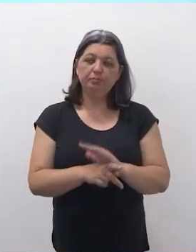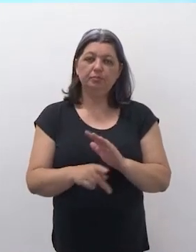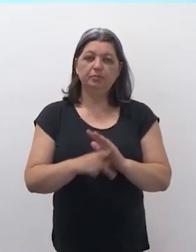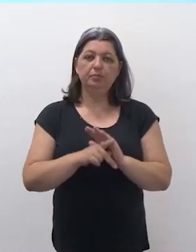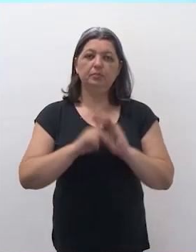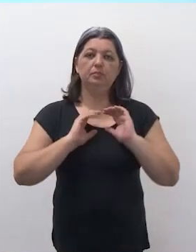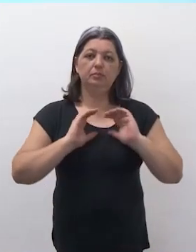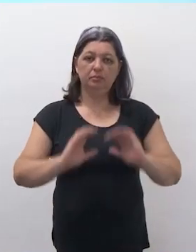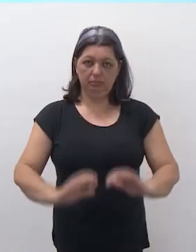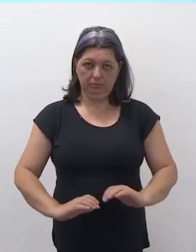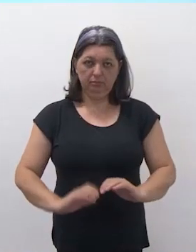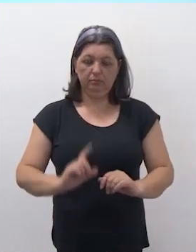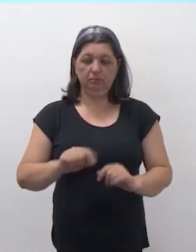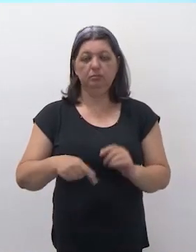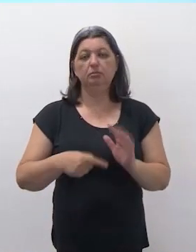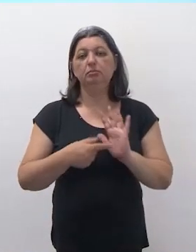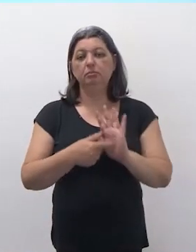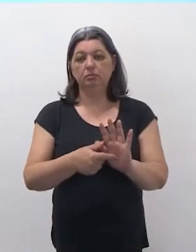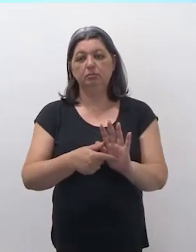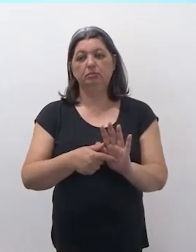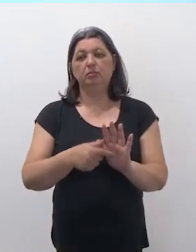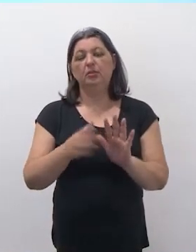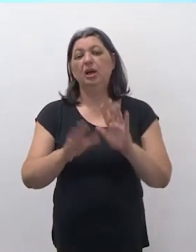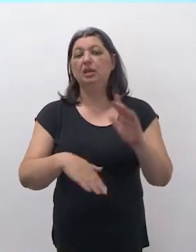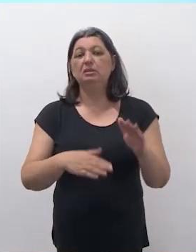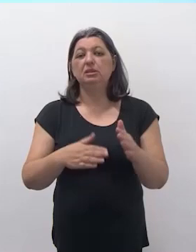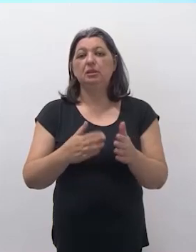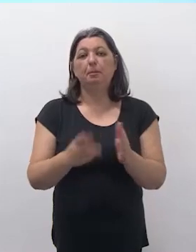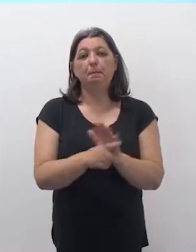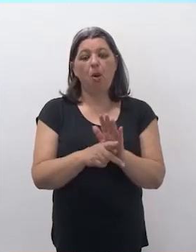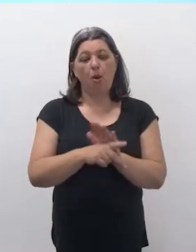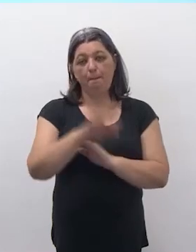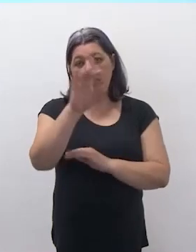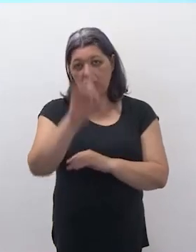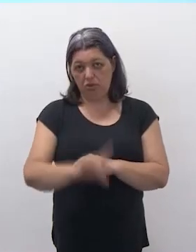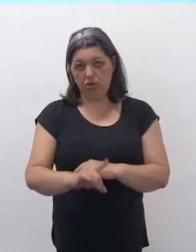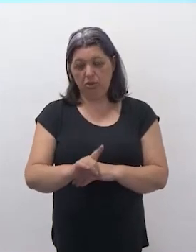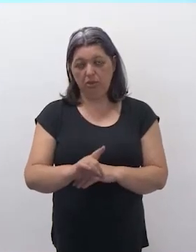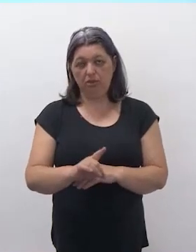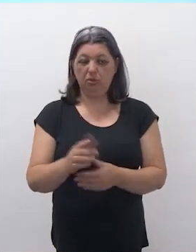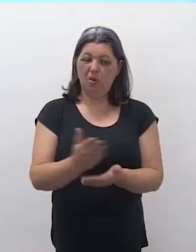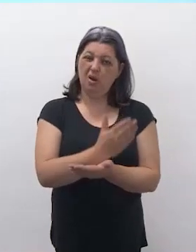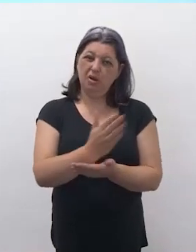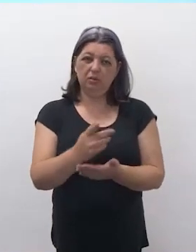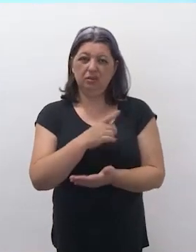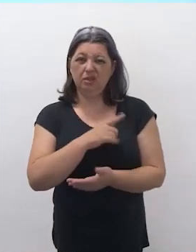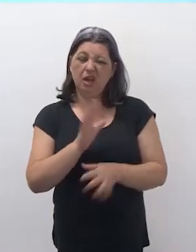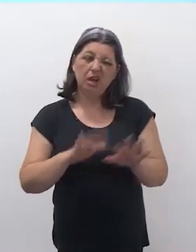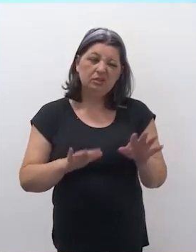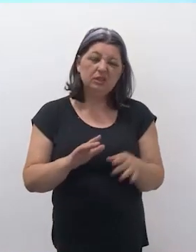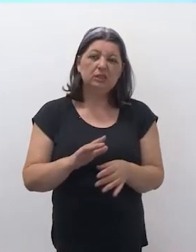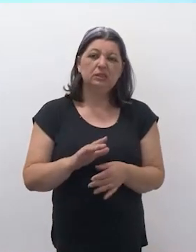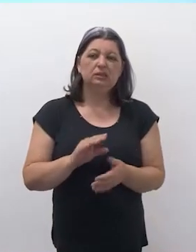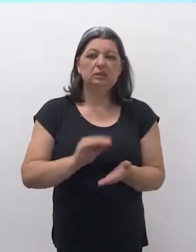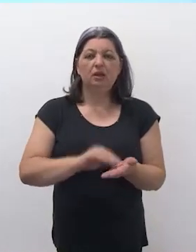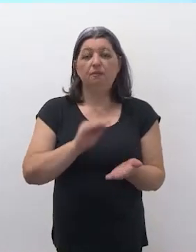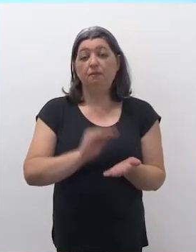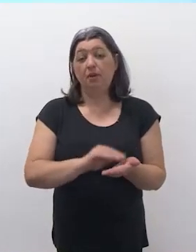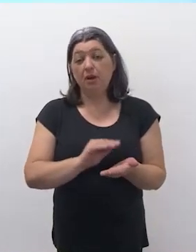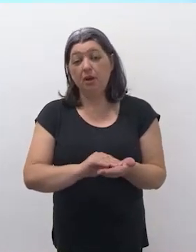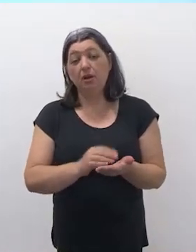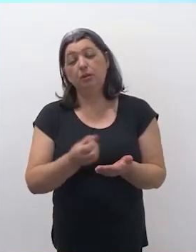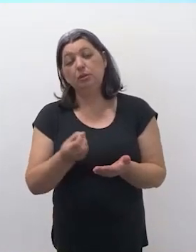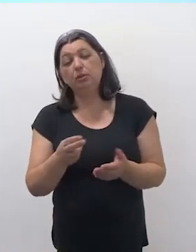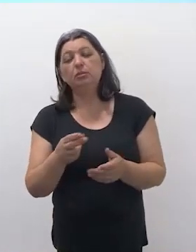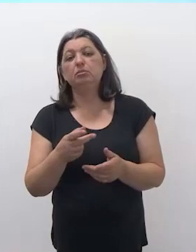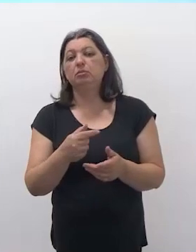você ainda, né, com o aparecimento de alguns ali direitos, você ainda tem ali às vezes, um resquício ali, né, dessa monarquia,